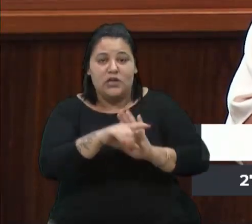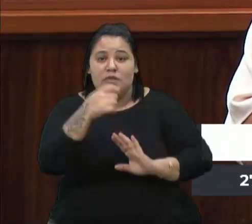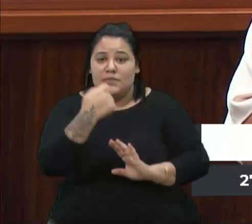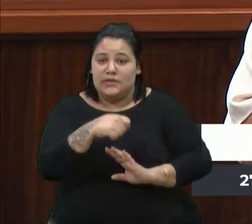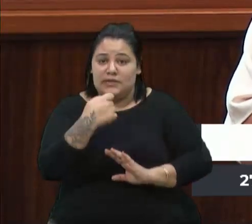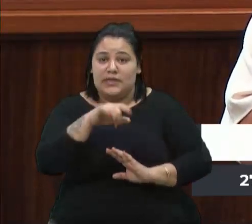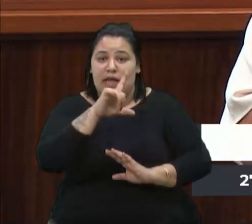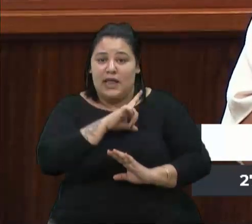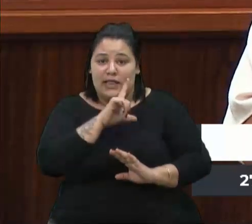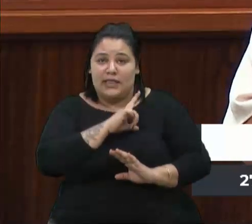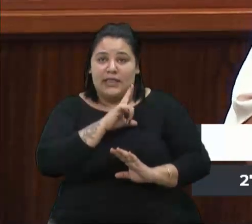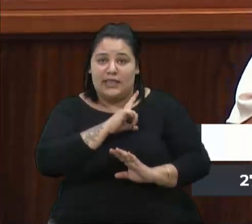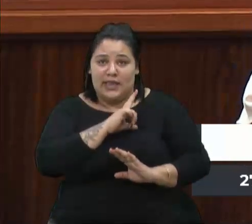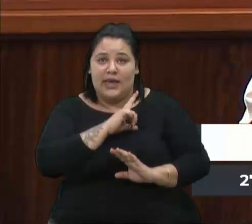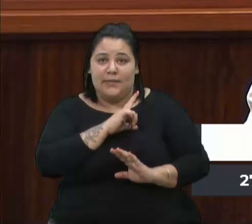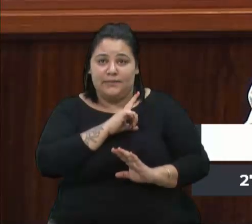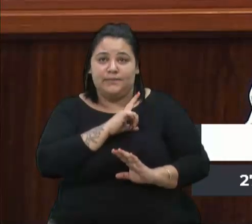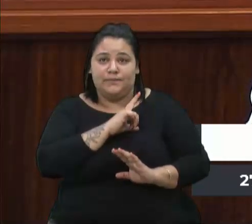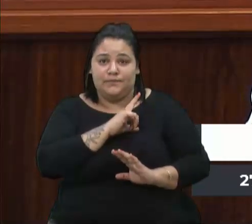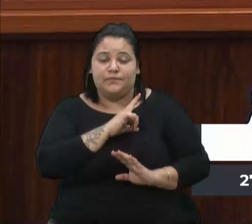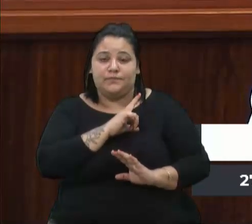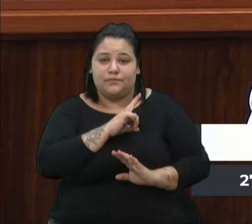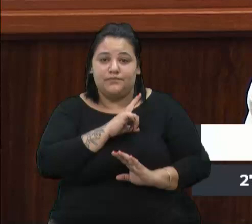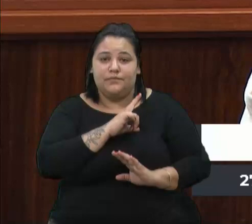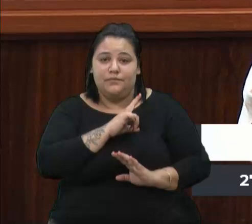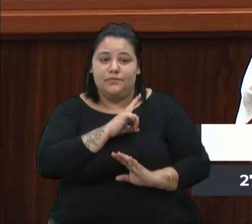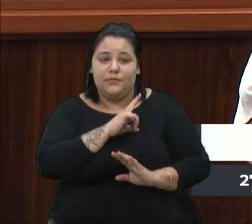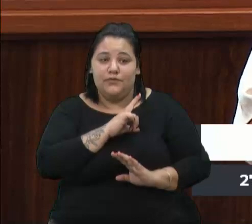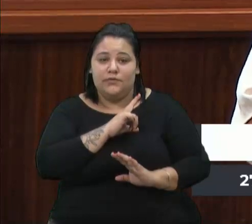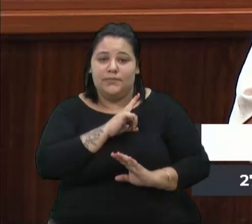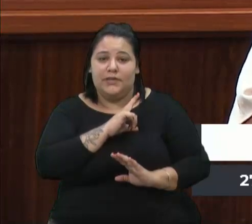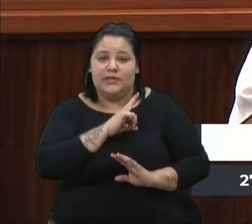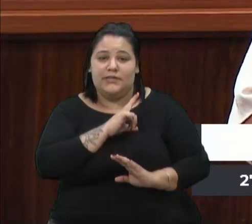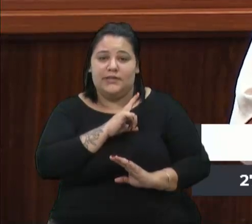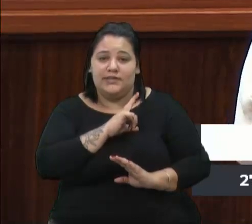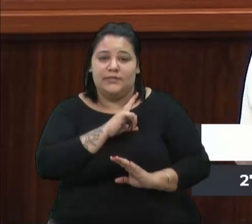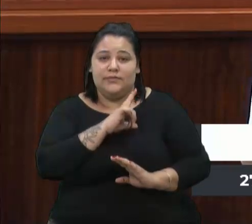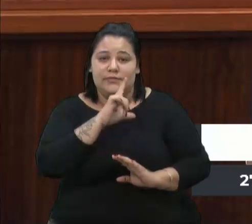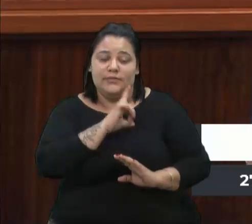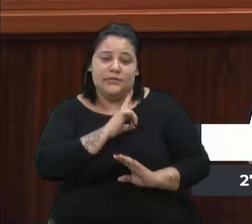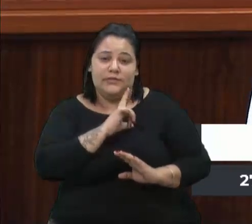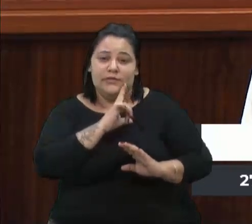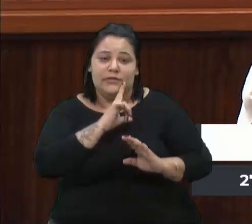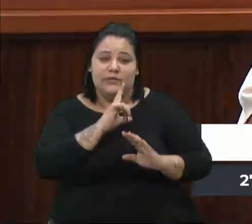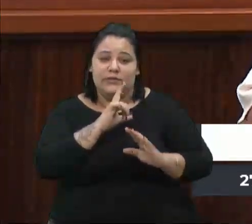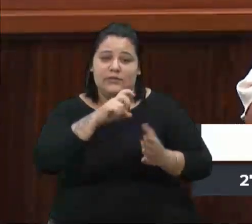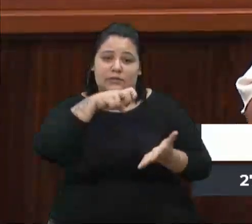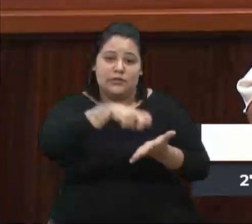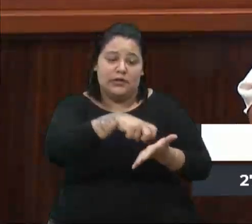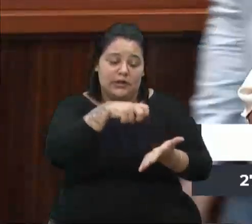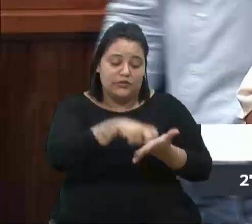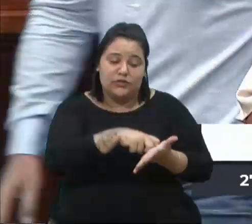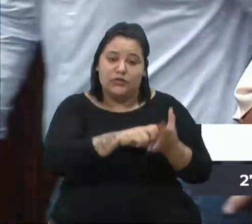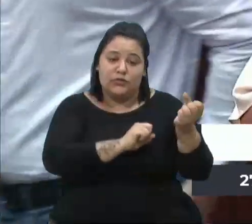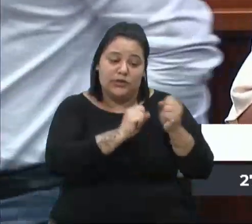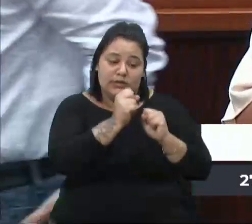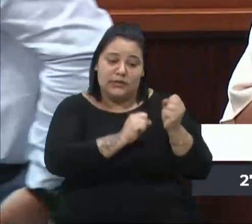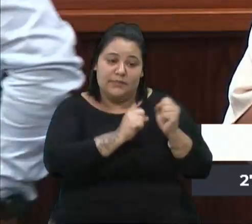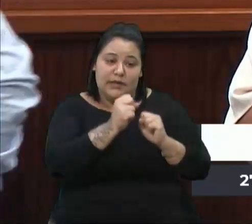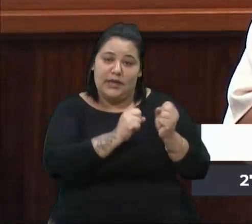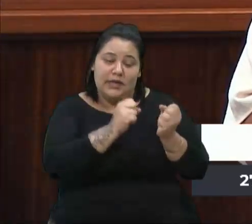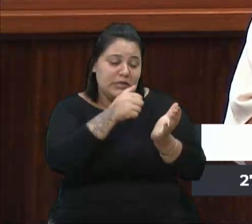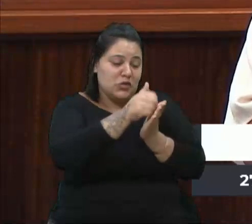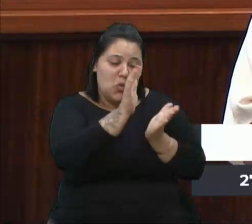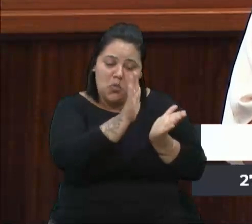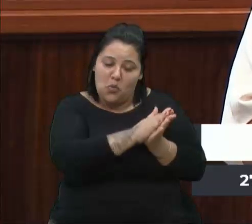a penalização exemplar das empresas envolvidas, sejam elas terceirizadas ou não,